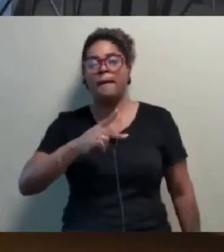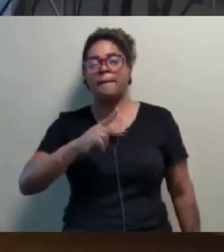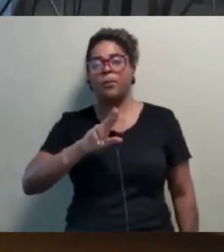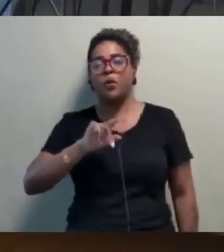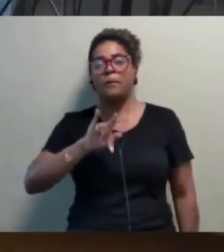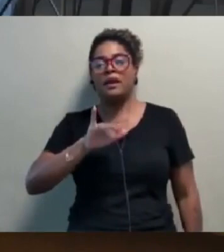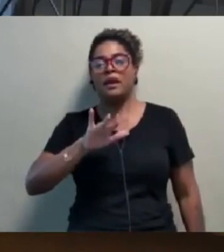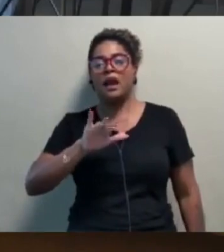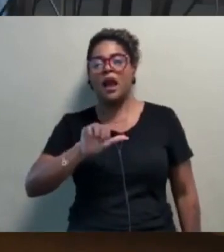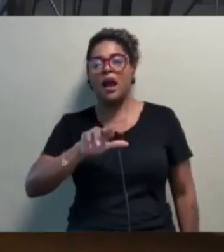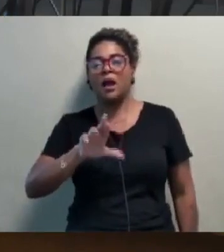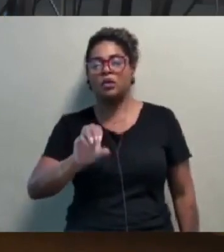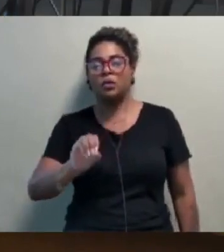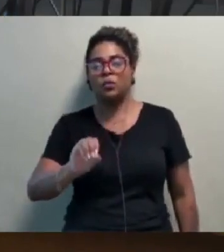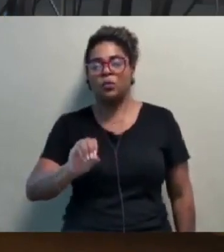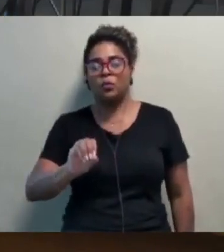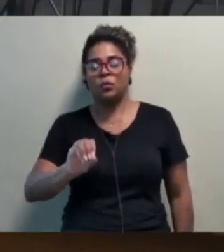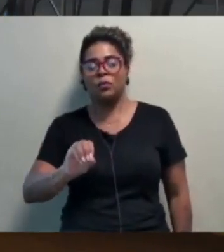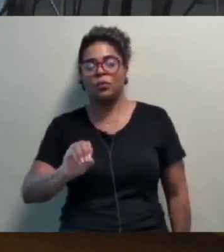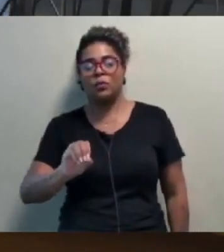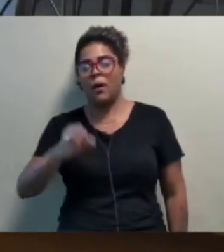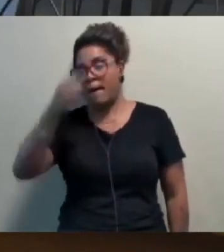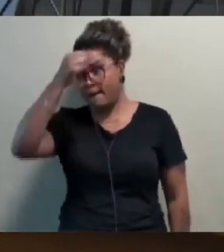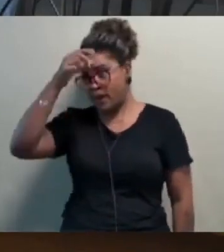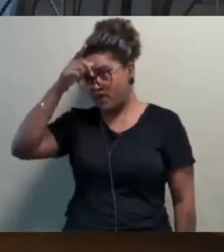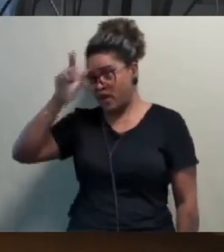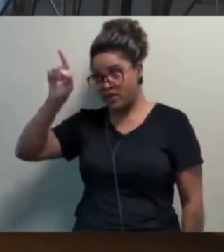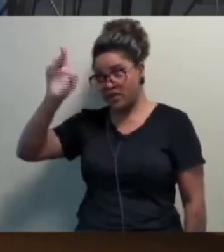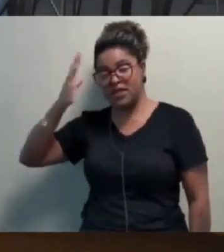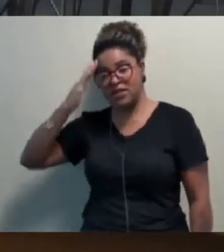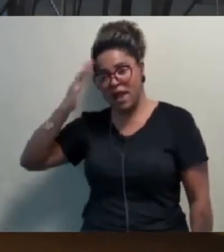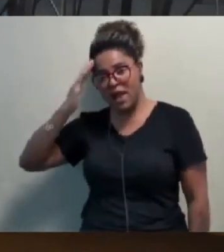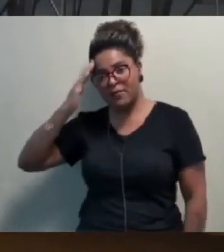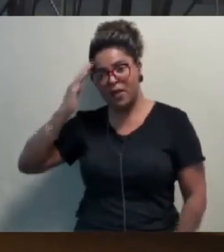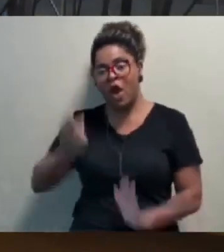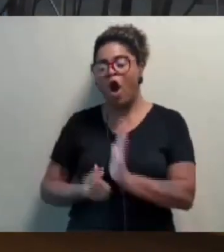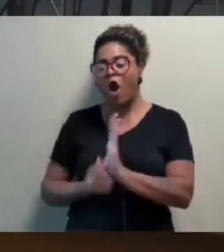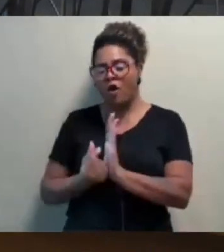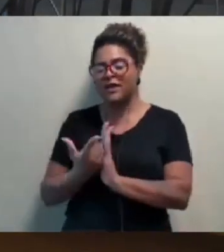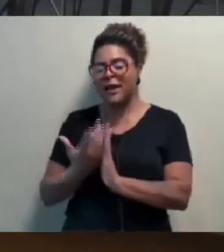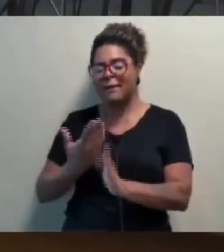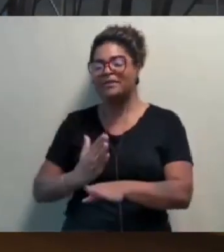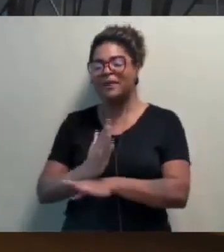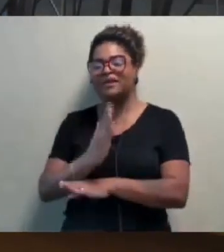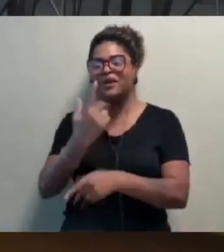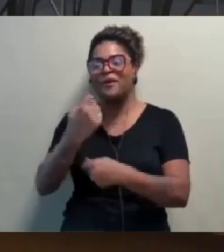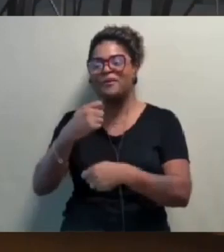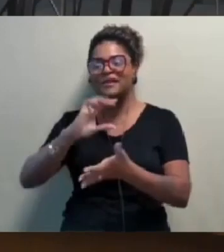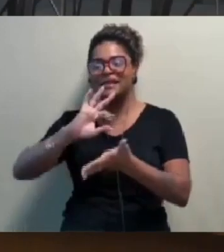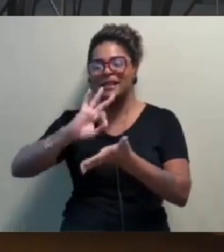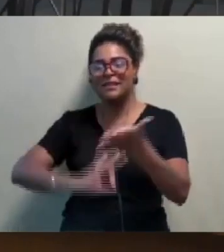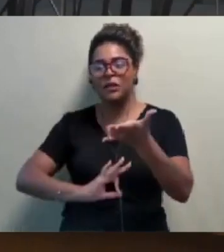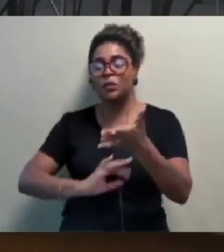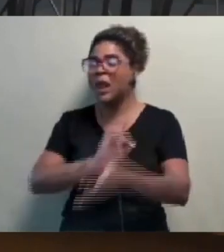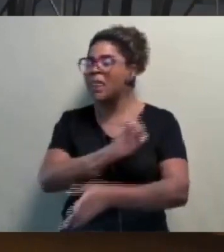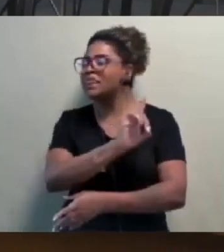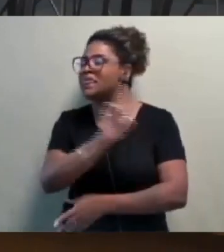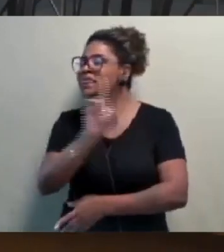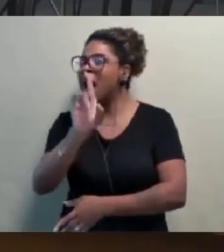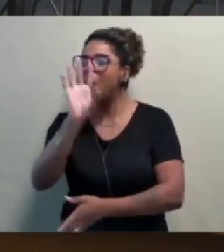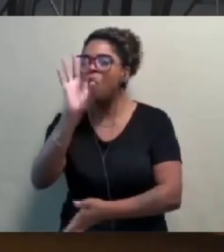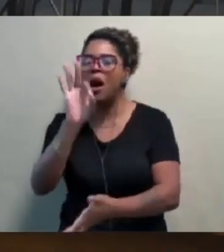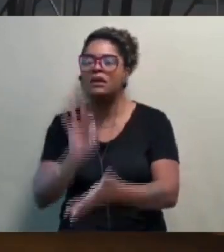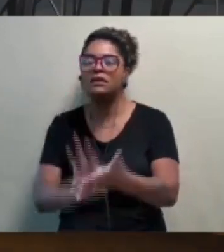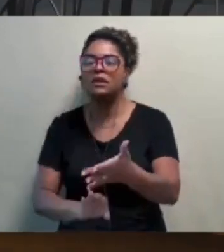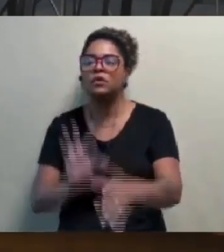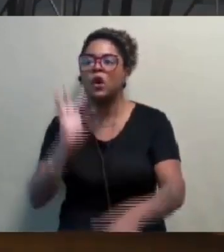Prefeito, o senhor sabe, orçamento passou, precisa de assinatura, não conte com a minha, enquanto o senhor não resolver o